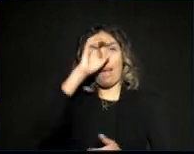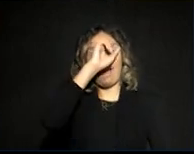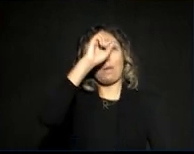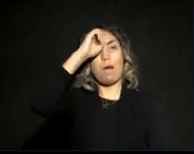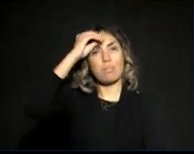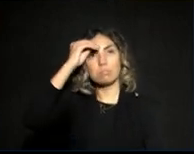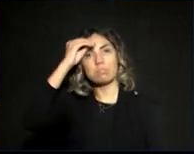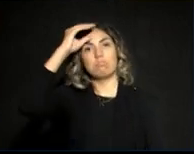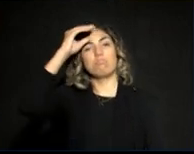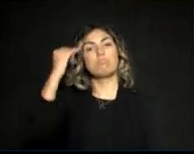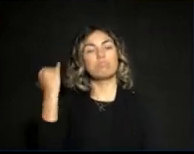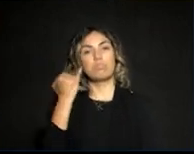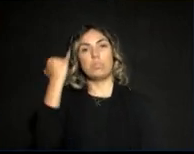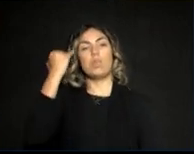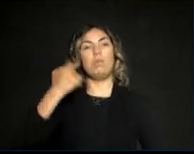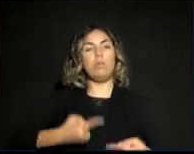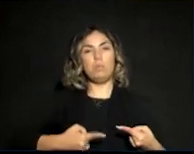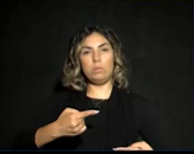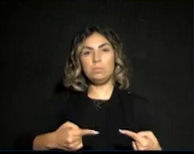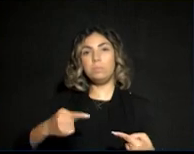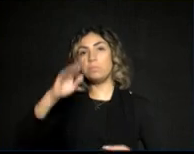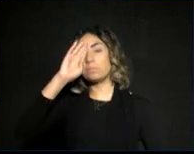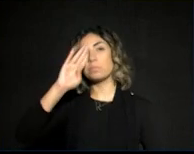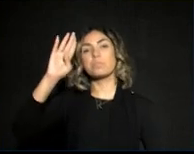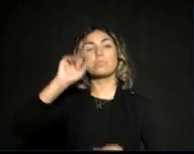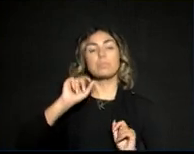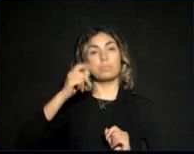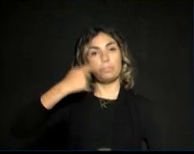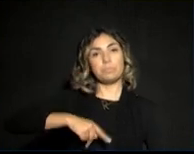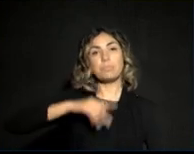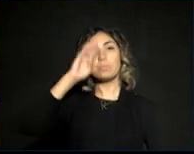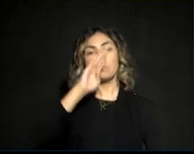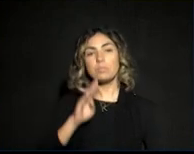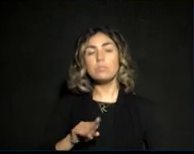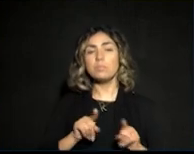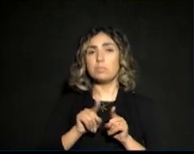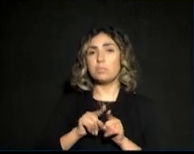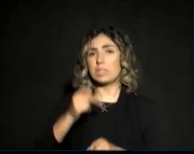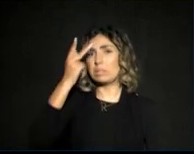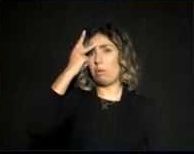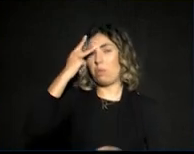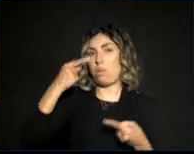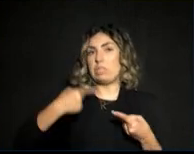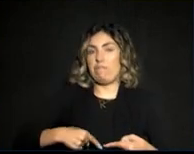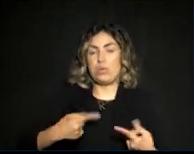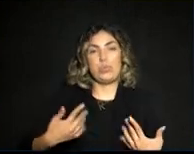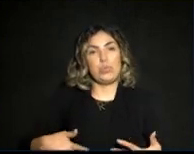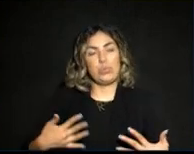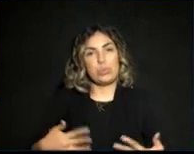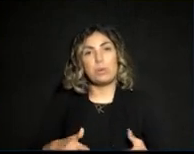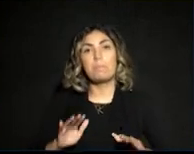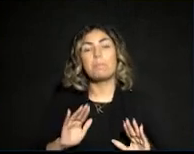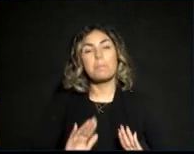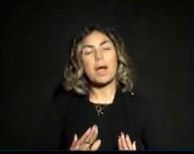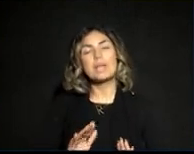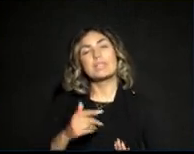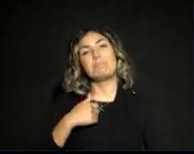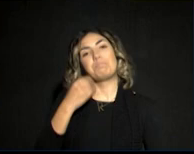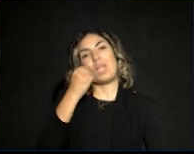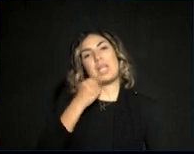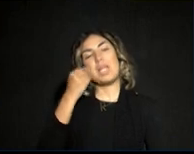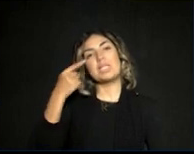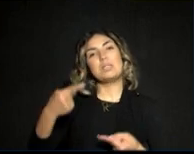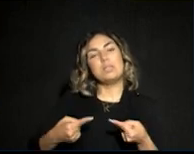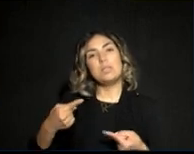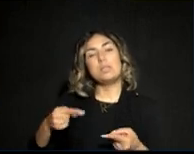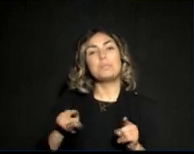importante para a formação política principalmente num país e no estado é tão desafiador como nós temos mas ao lado dessa experiência